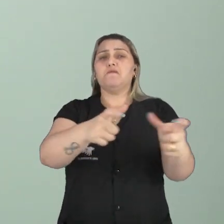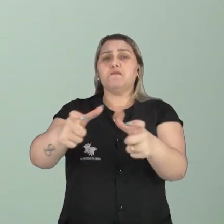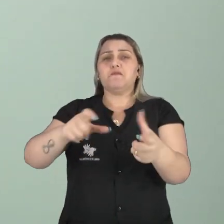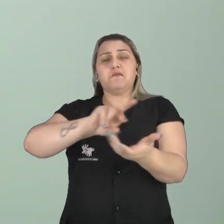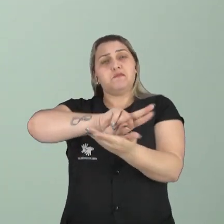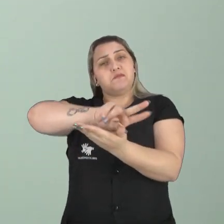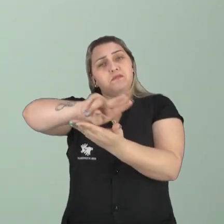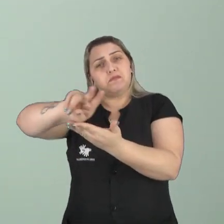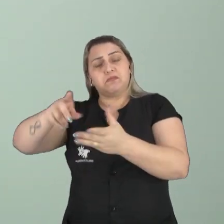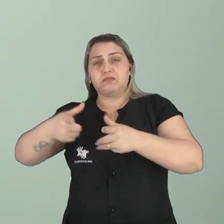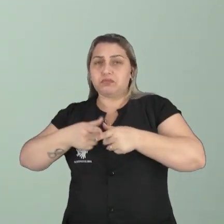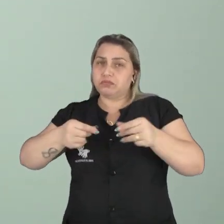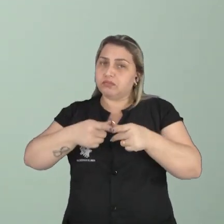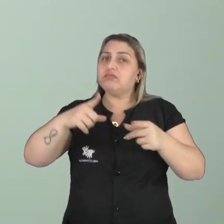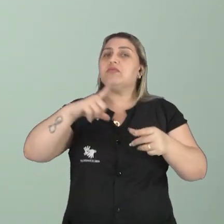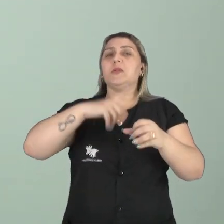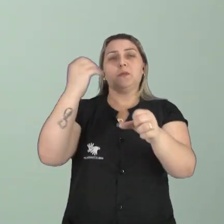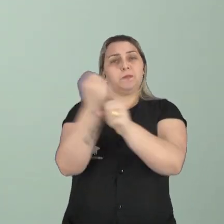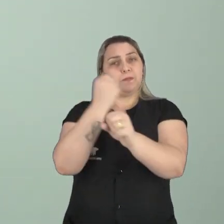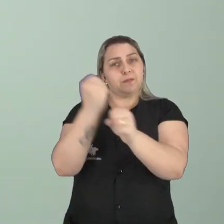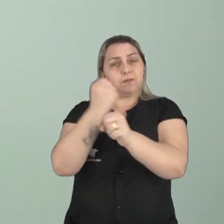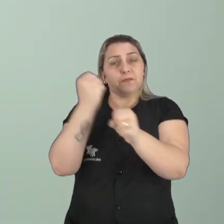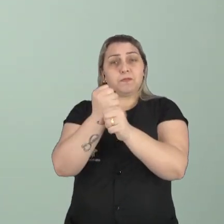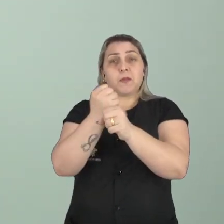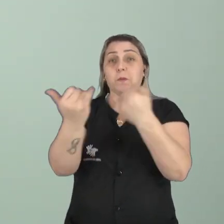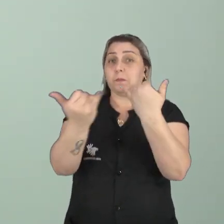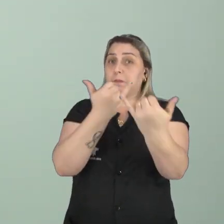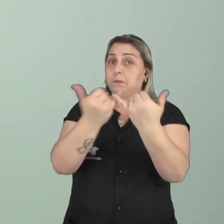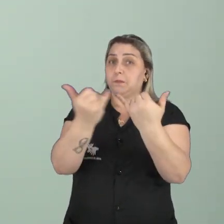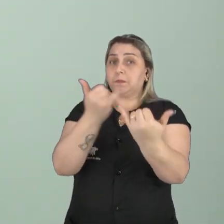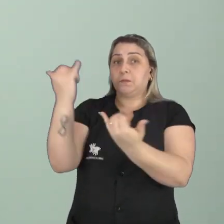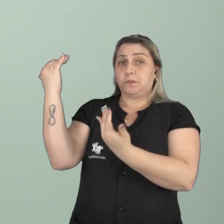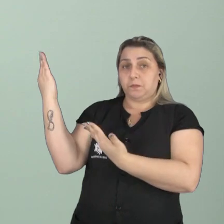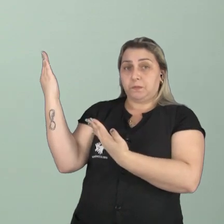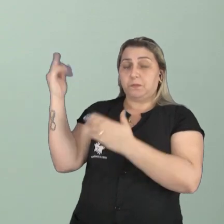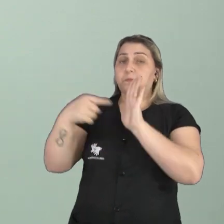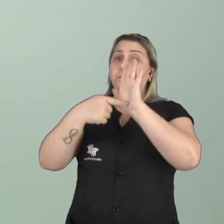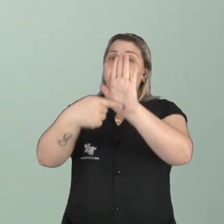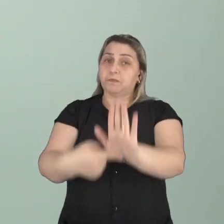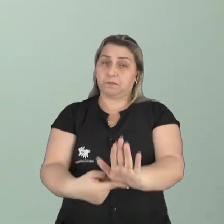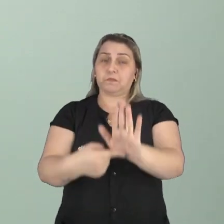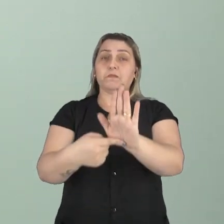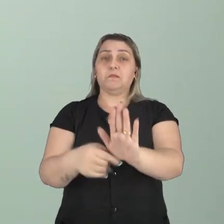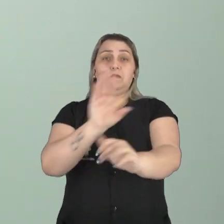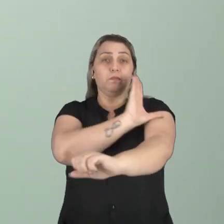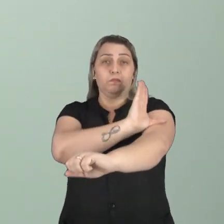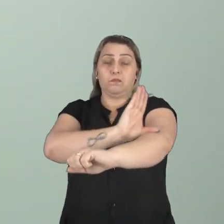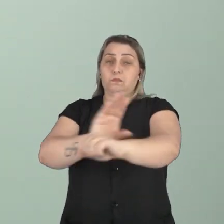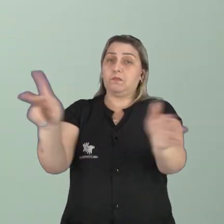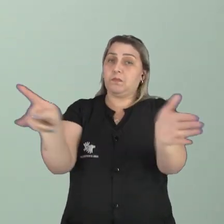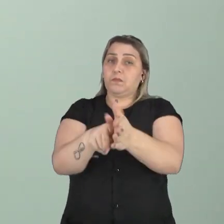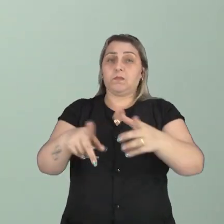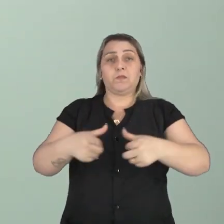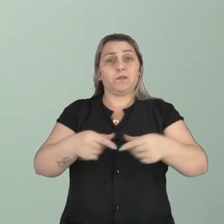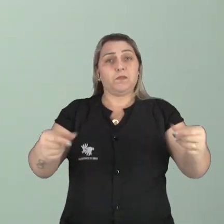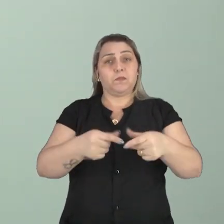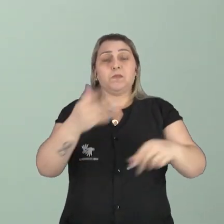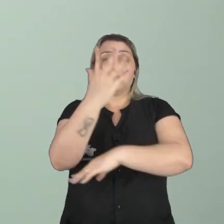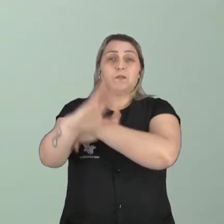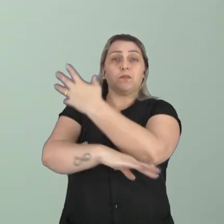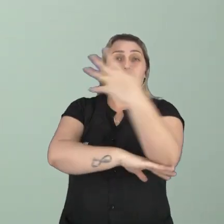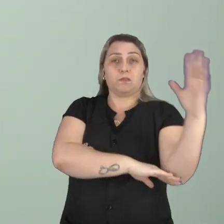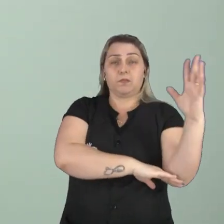lugares do Japão existem várias construções semelhantes a essa que mostram um traço cultural. Por isso,